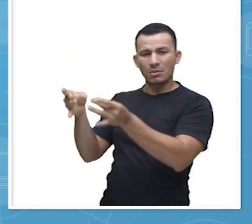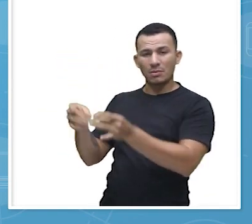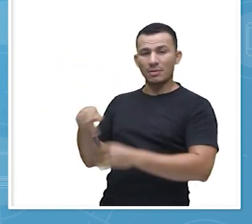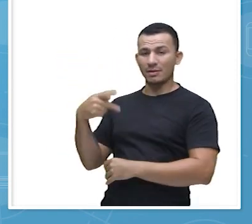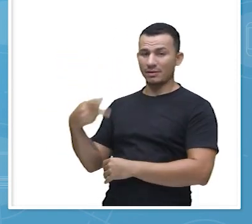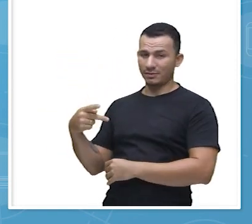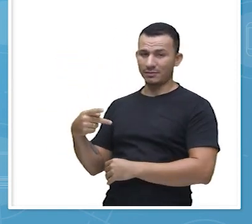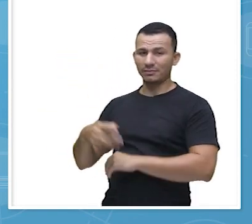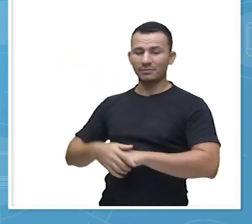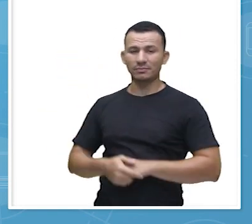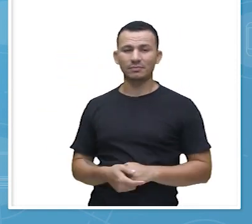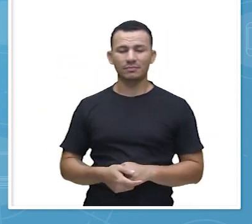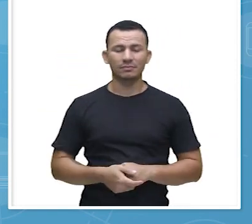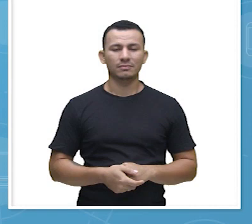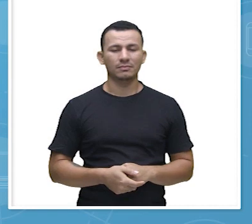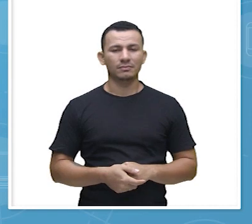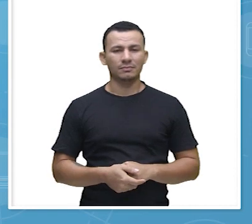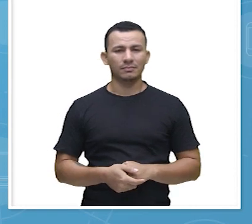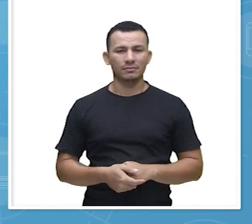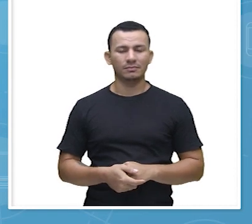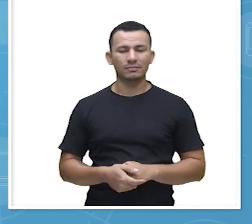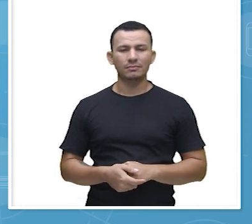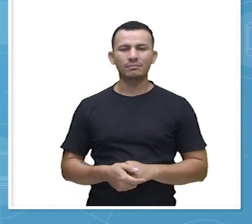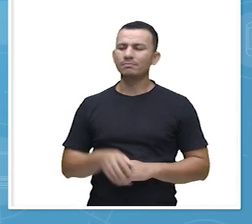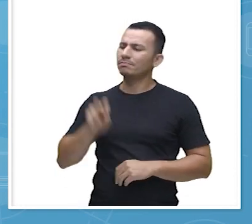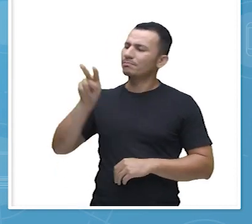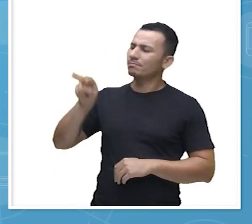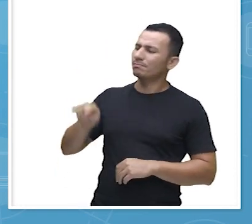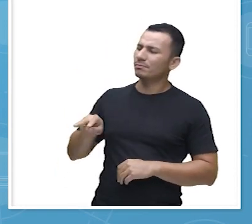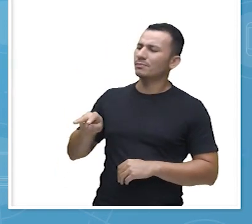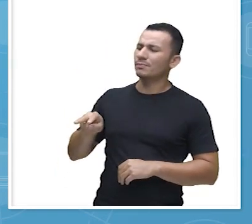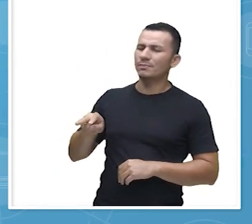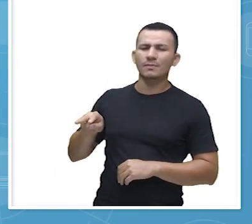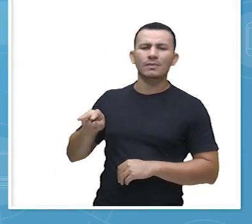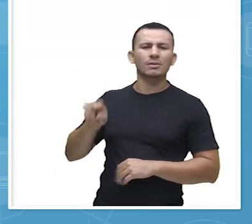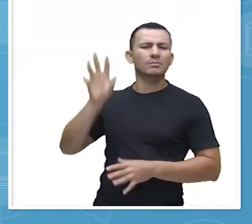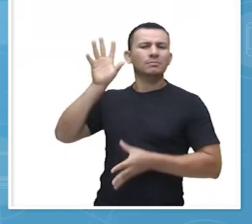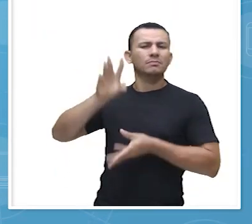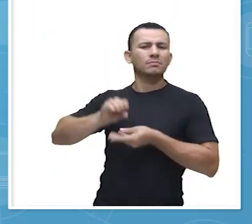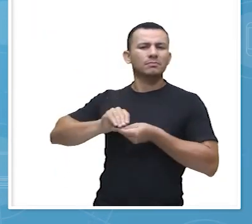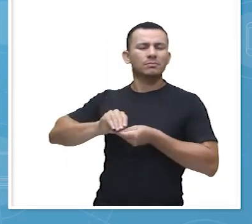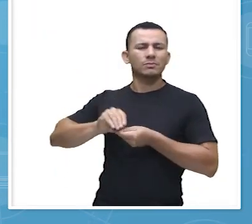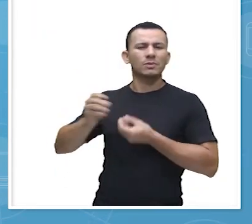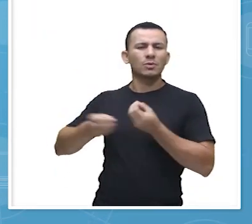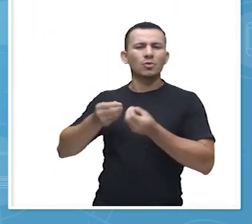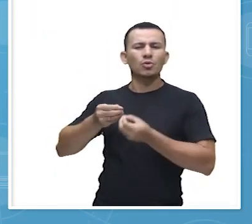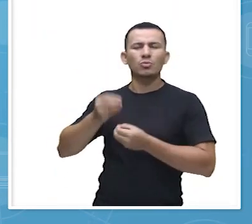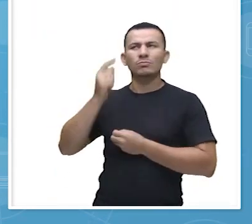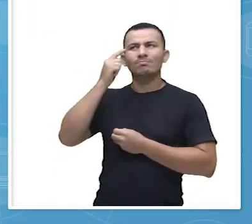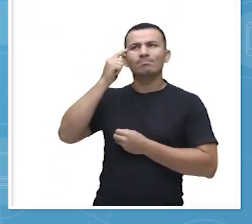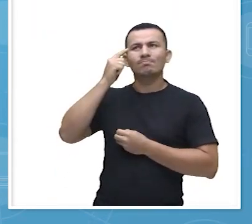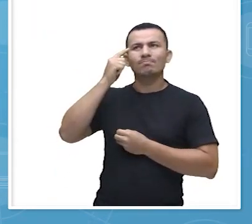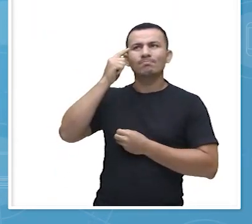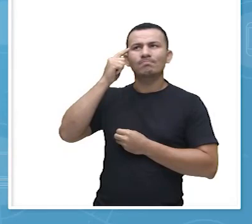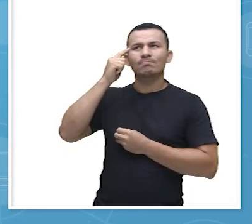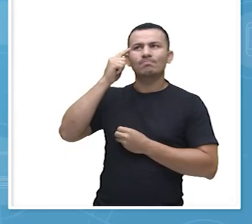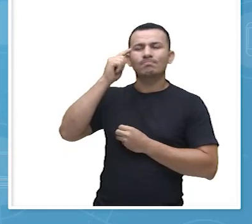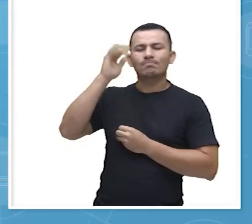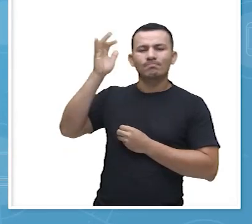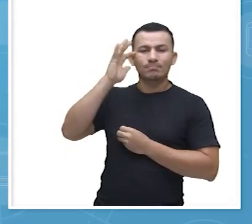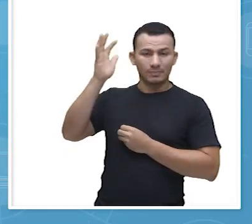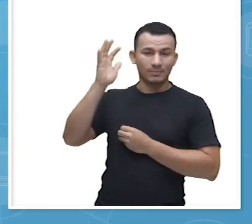moça. E isso já nos dá o seguinte, uma imagem mental de como seria ela. Uma outra